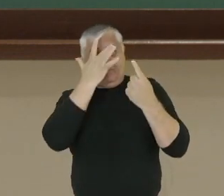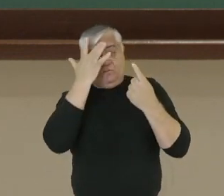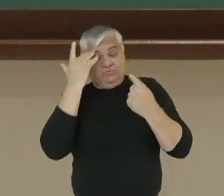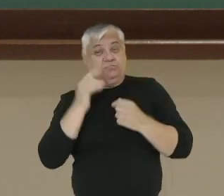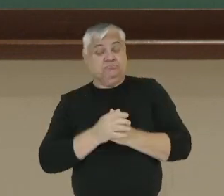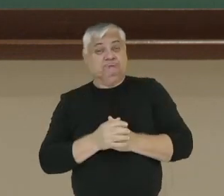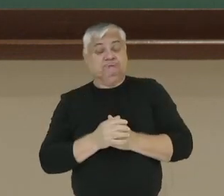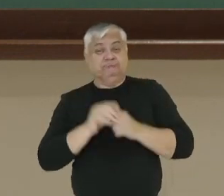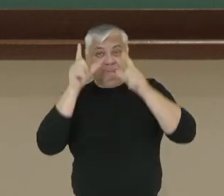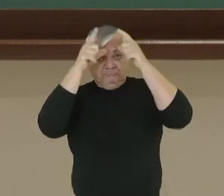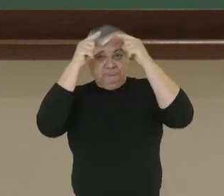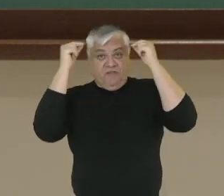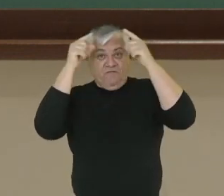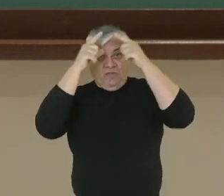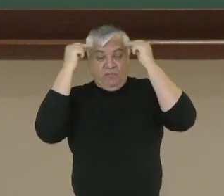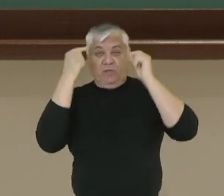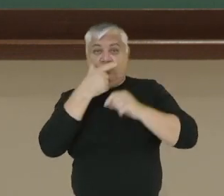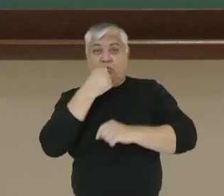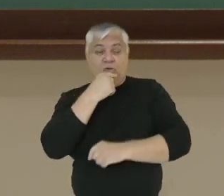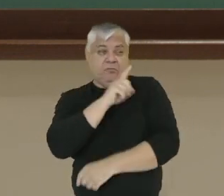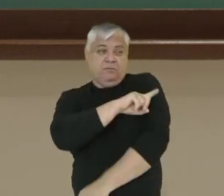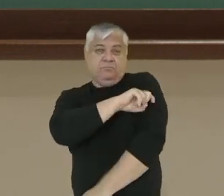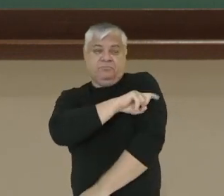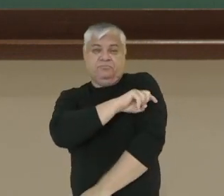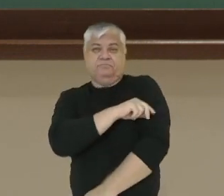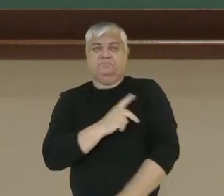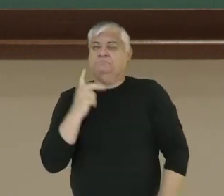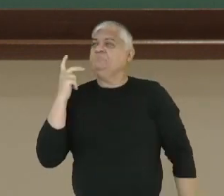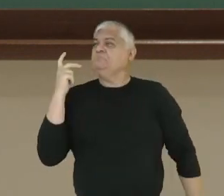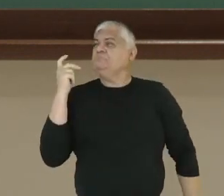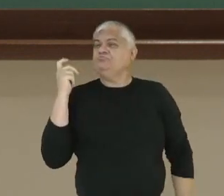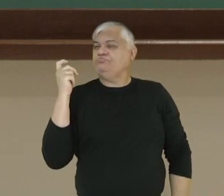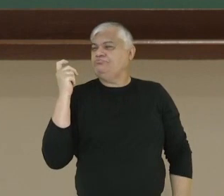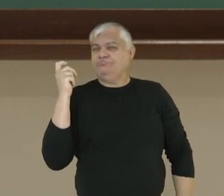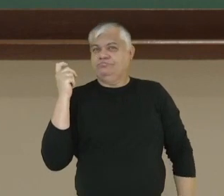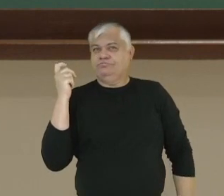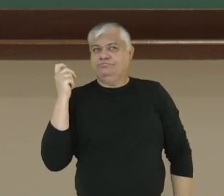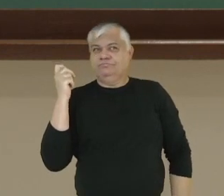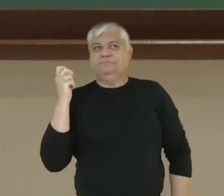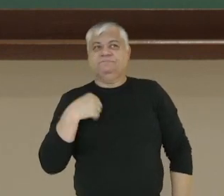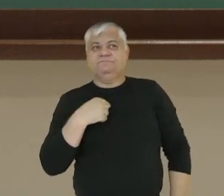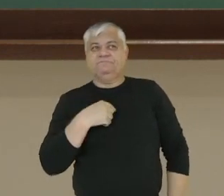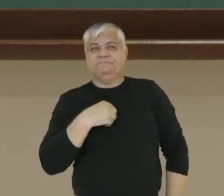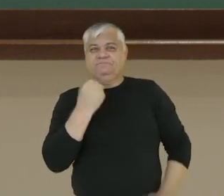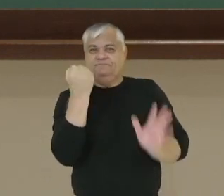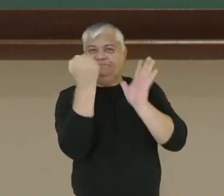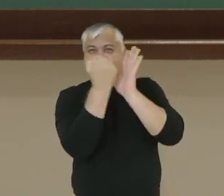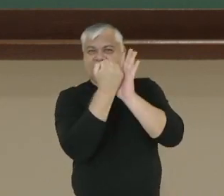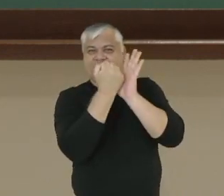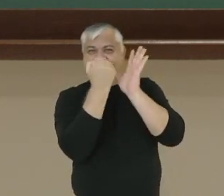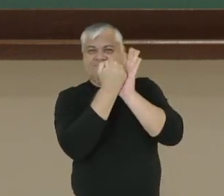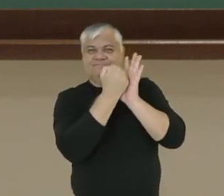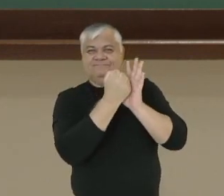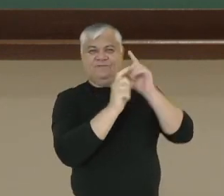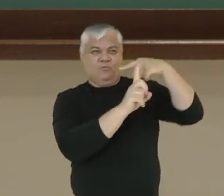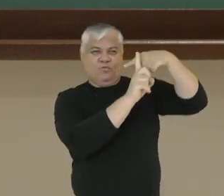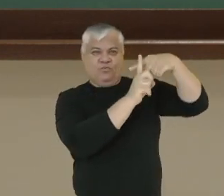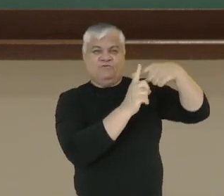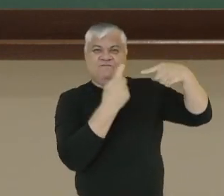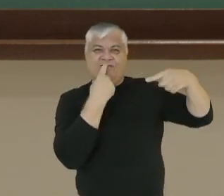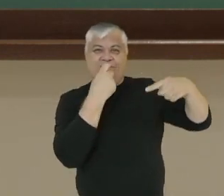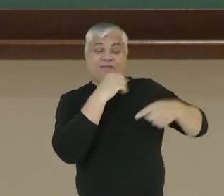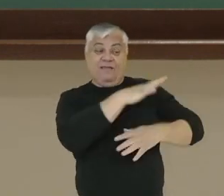provavelmente é um profissional da saúde, né? Está vestido de branco, segura uma seringa. A cruz significa saúde ou as áreas